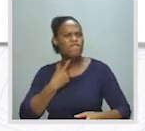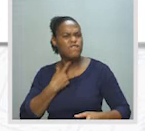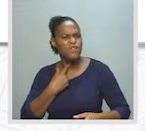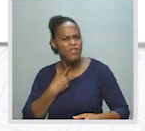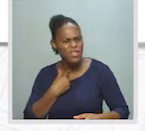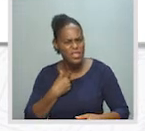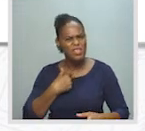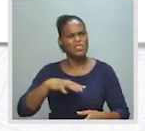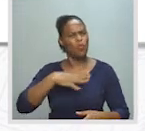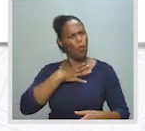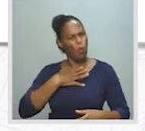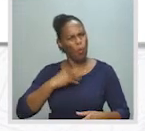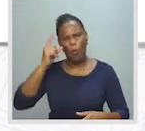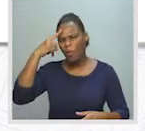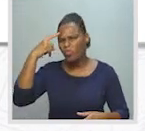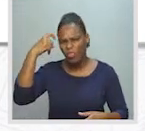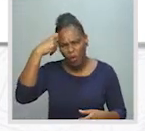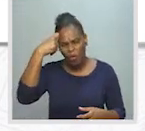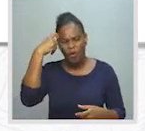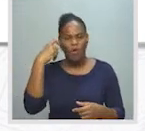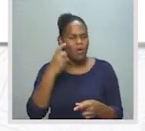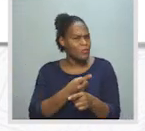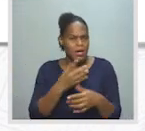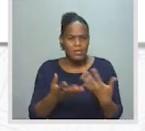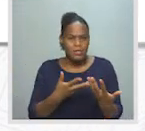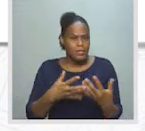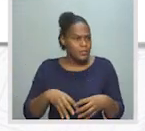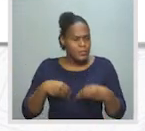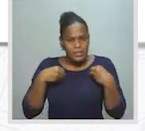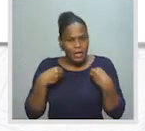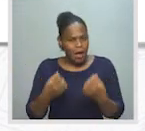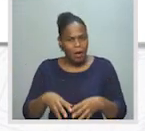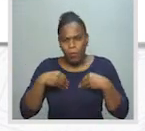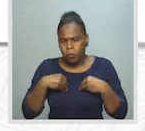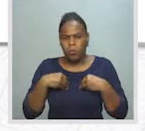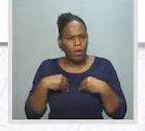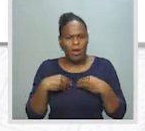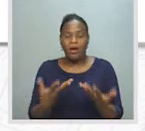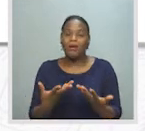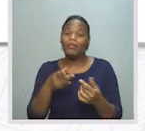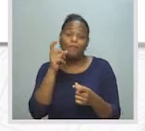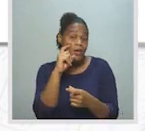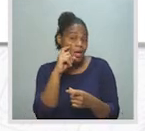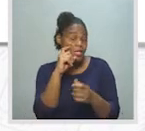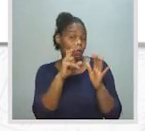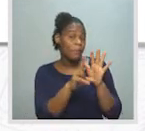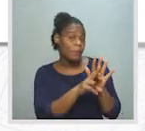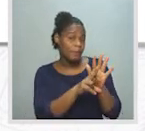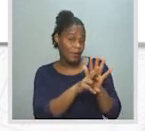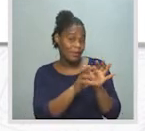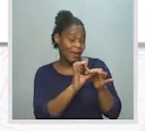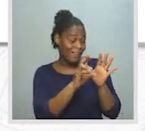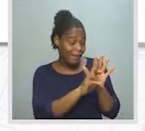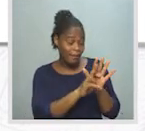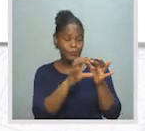obsessões, fanatismo, dogmatismo, intolerância na defesa de princípios